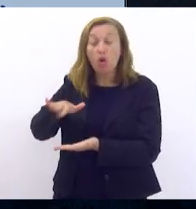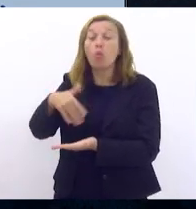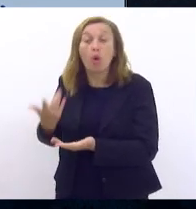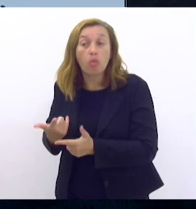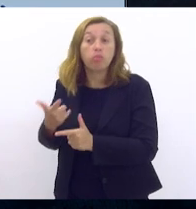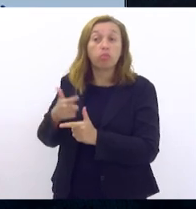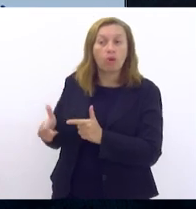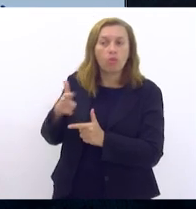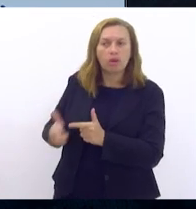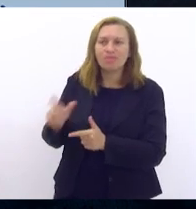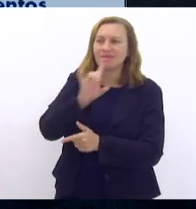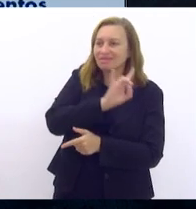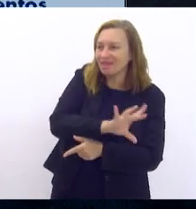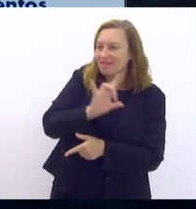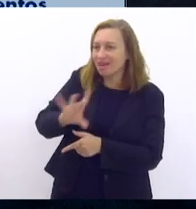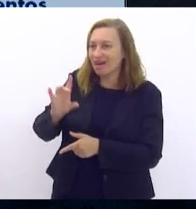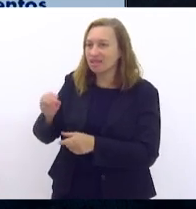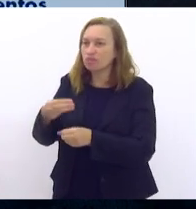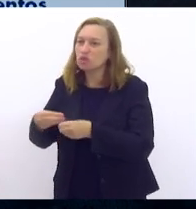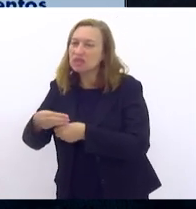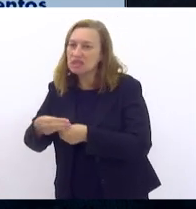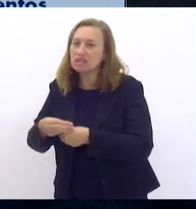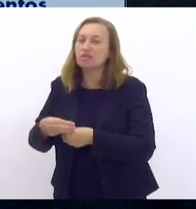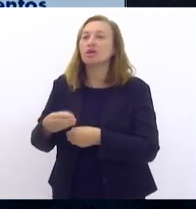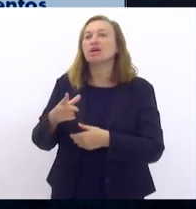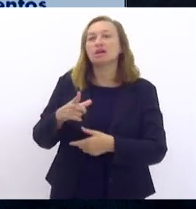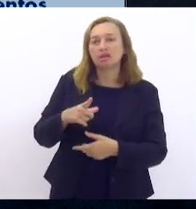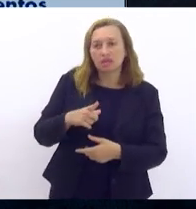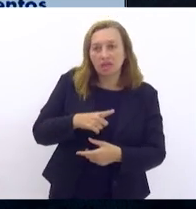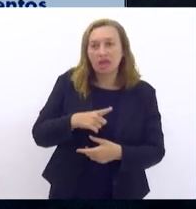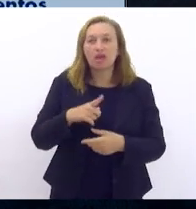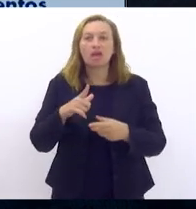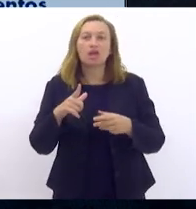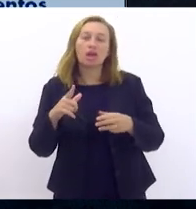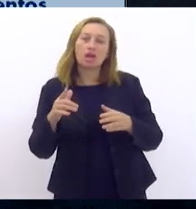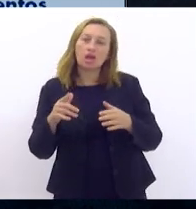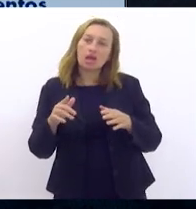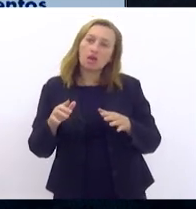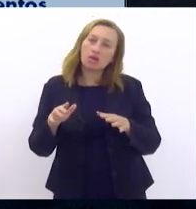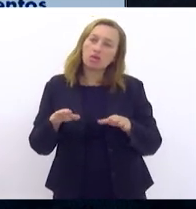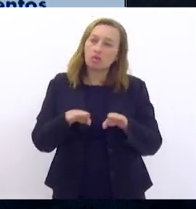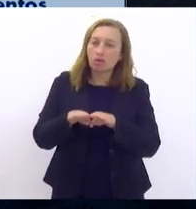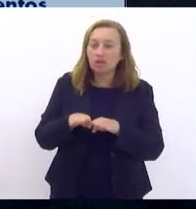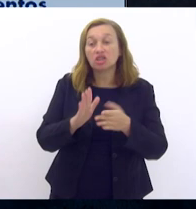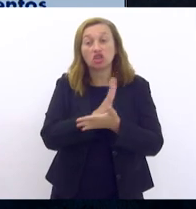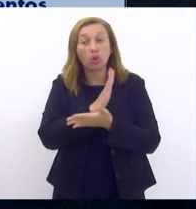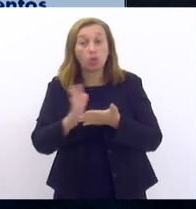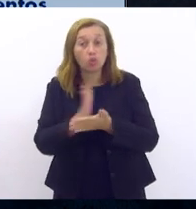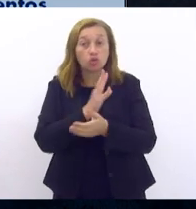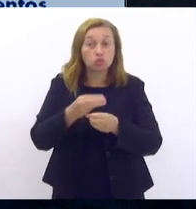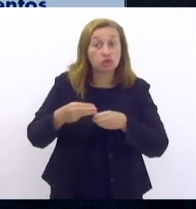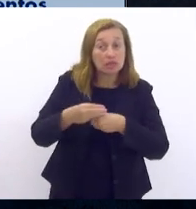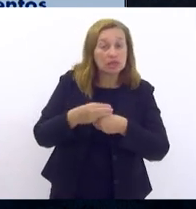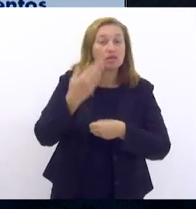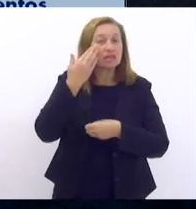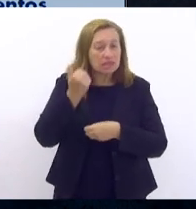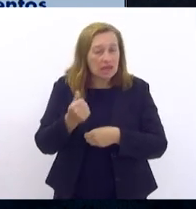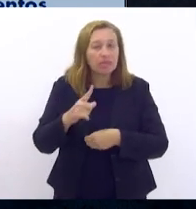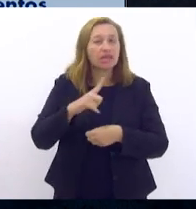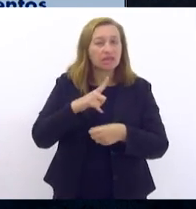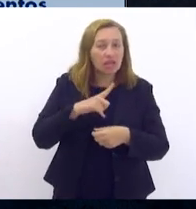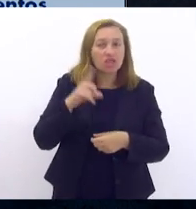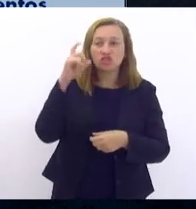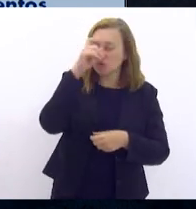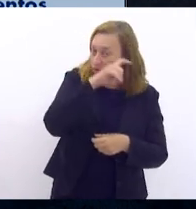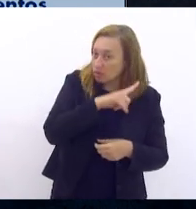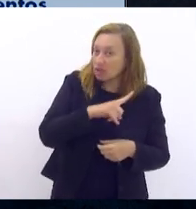de cada segmento há uma singularidade Municipal né a gente sabe que os municípios têm dificuldade